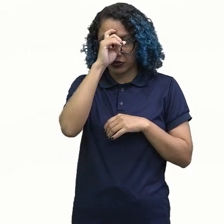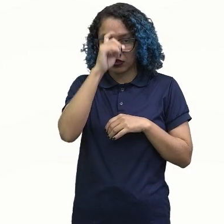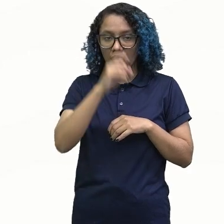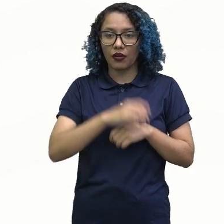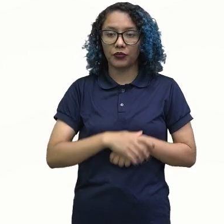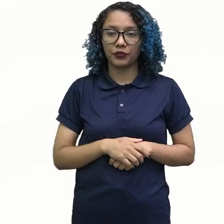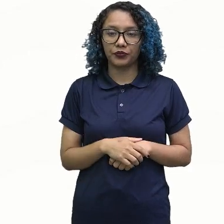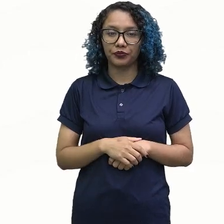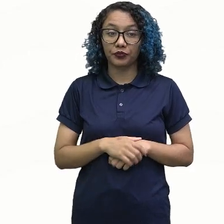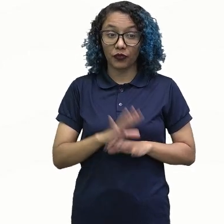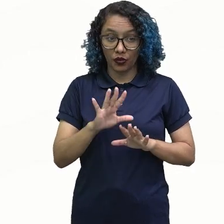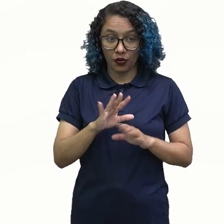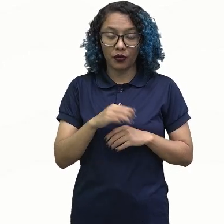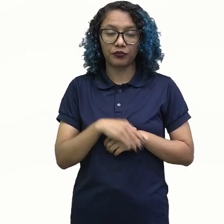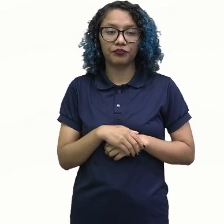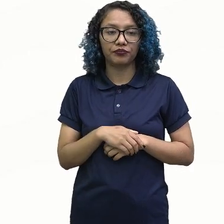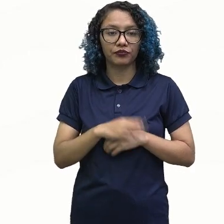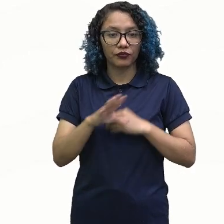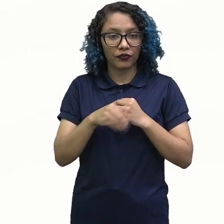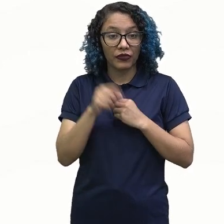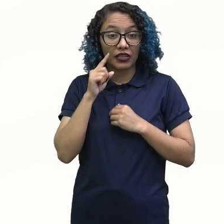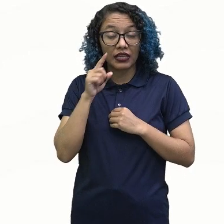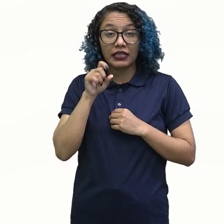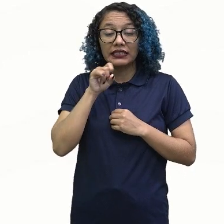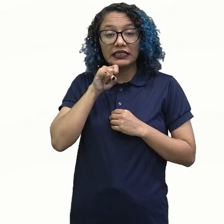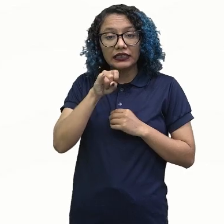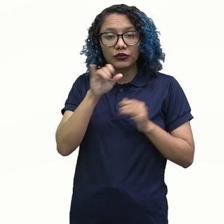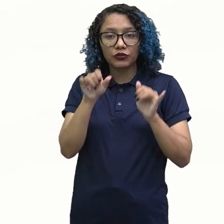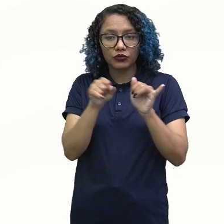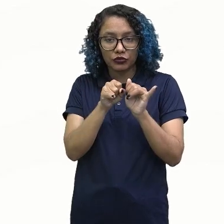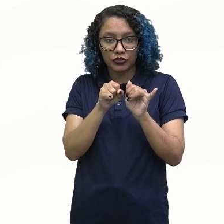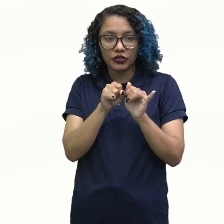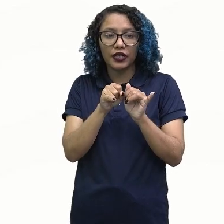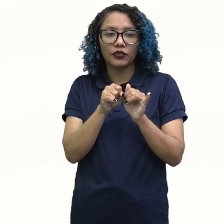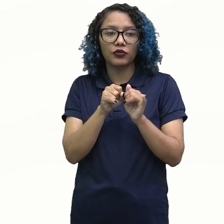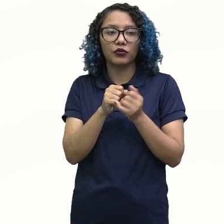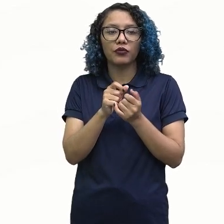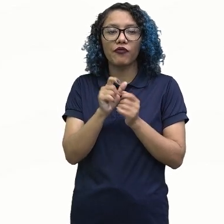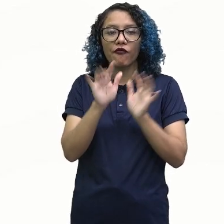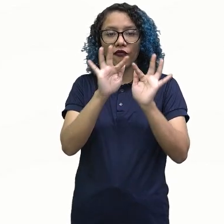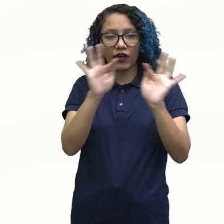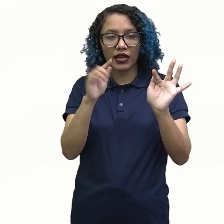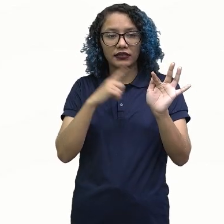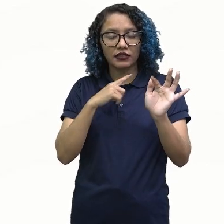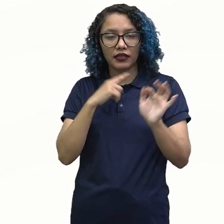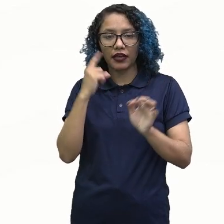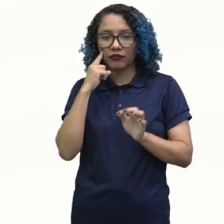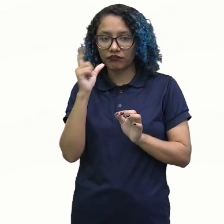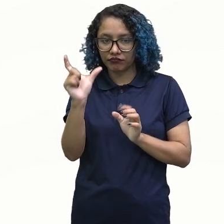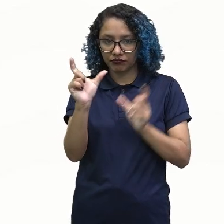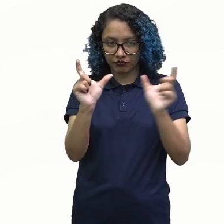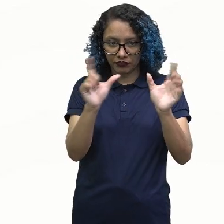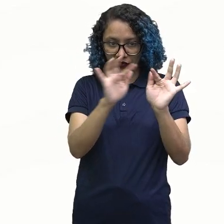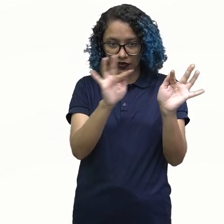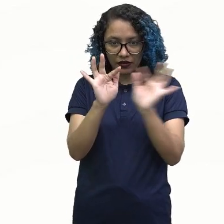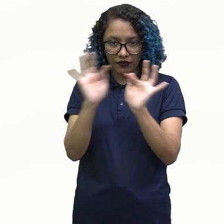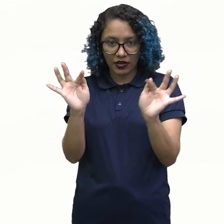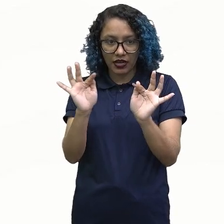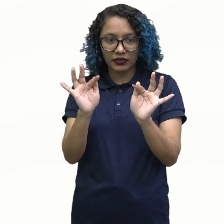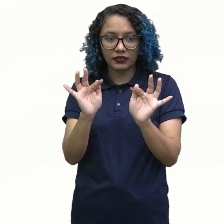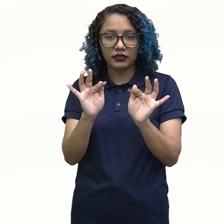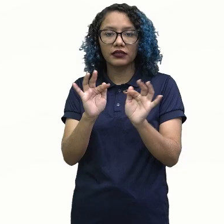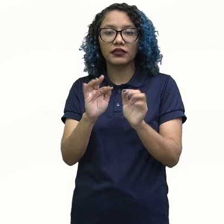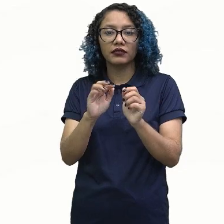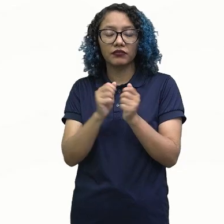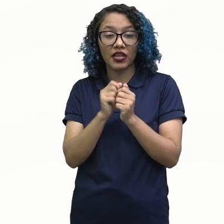aqui, ó. Se o sujeito é formado pelas expressões mais de um ou mais que um, seguidas de um substantivo,